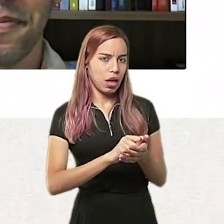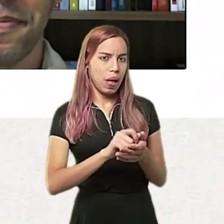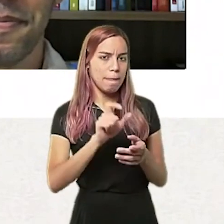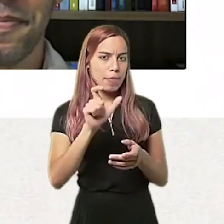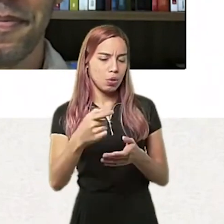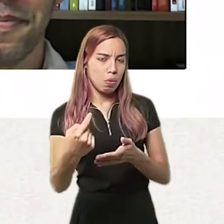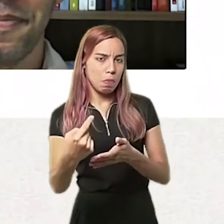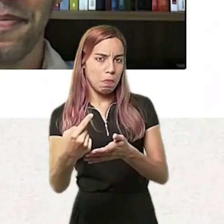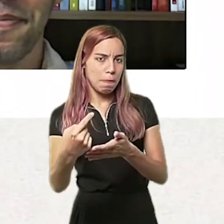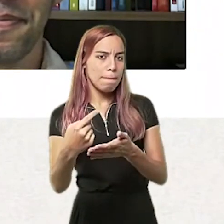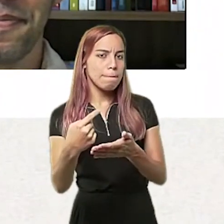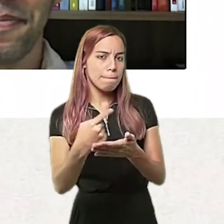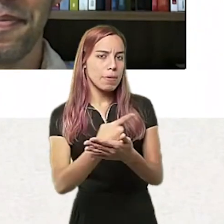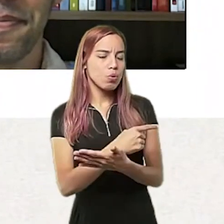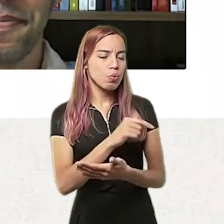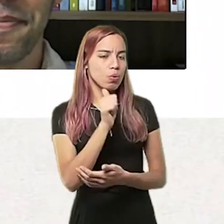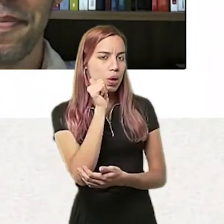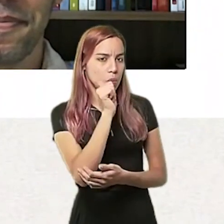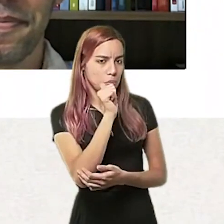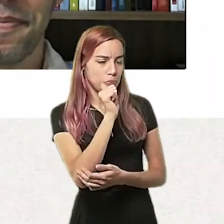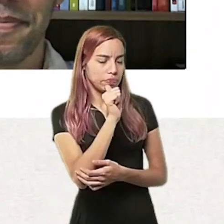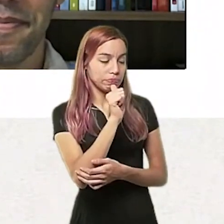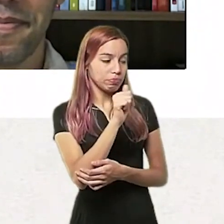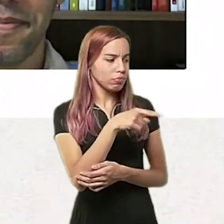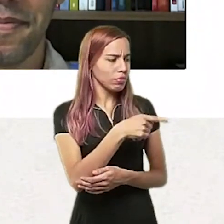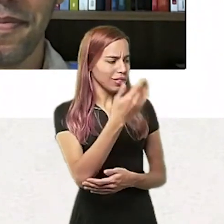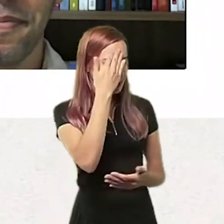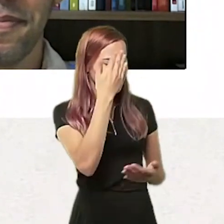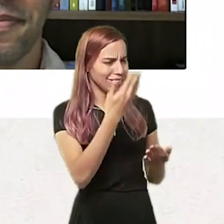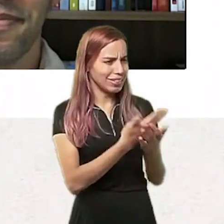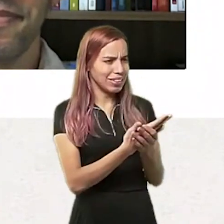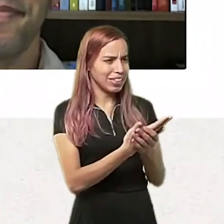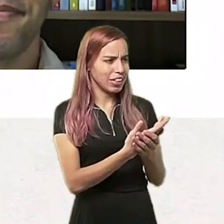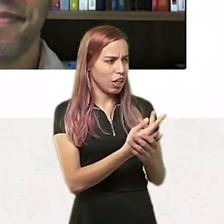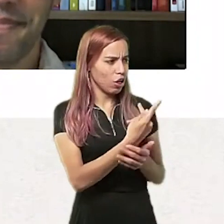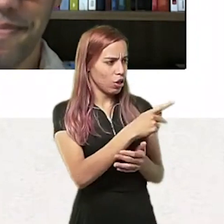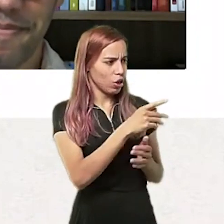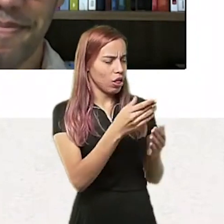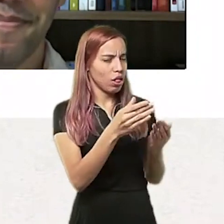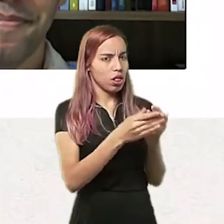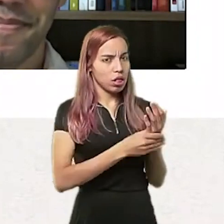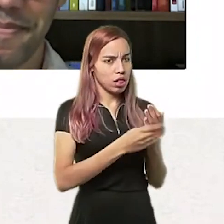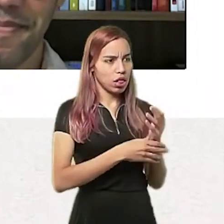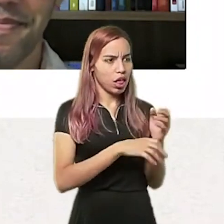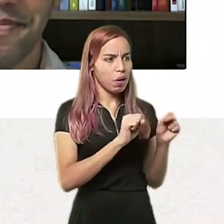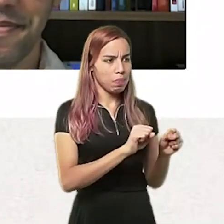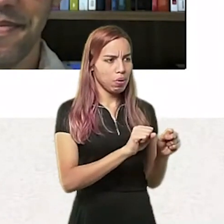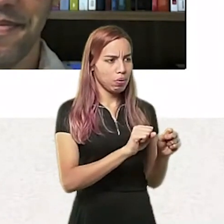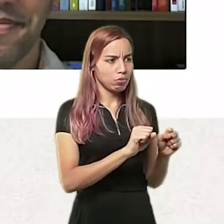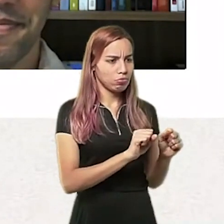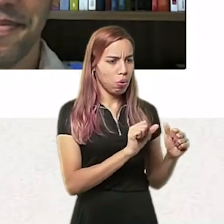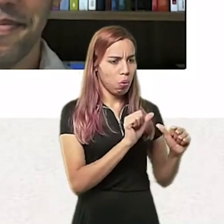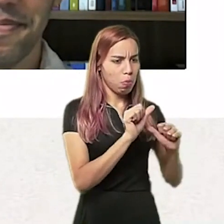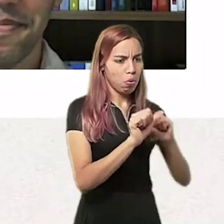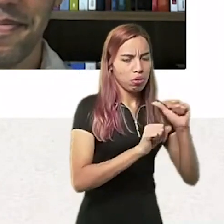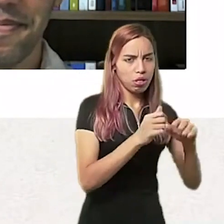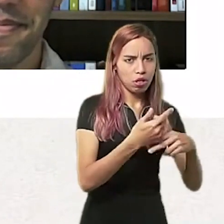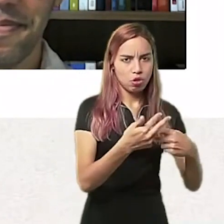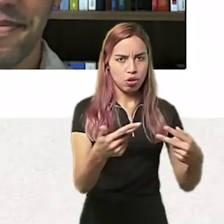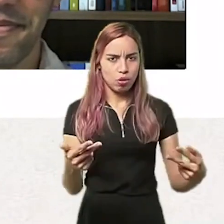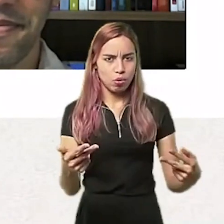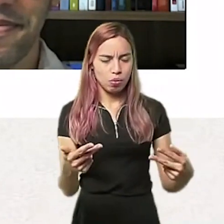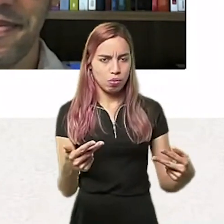se ela acredita, né, que a obra literária dela pode alterar a ordem das coisas ou se ela